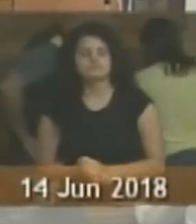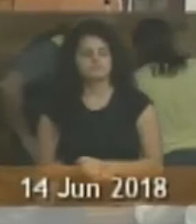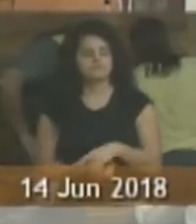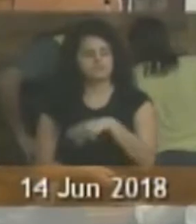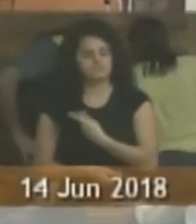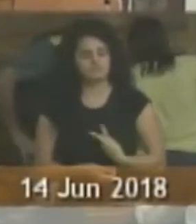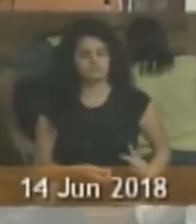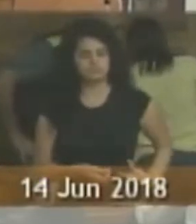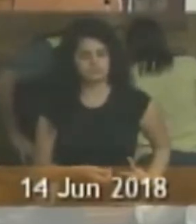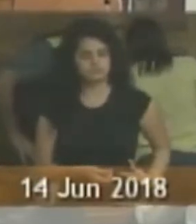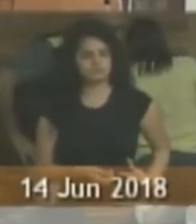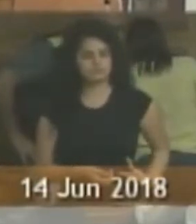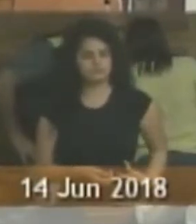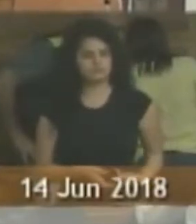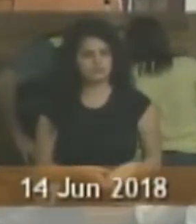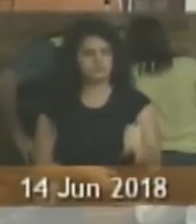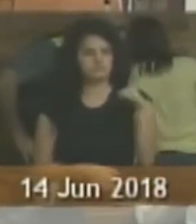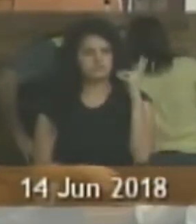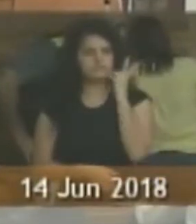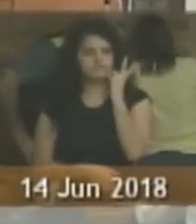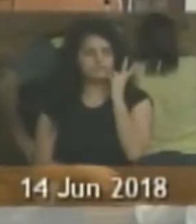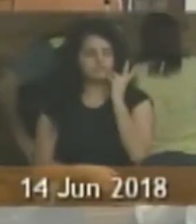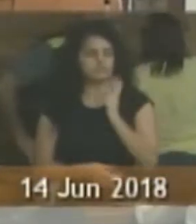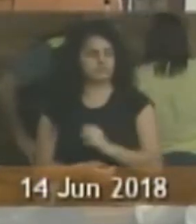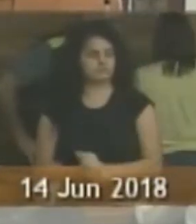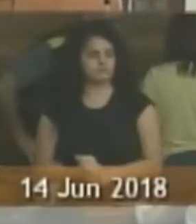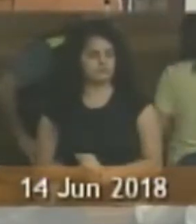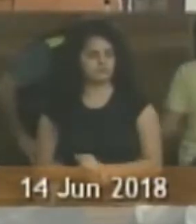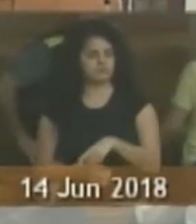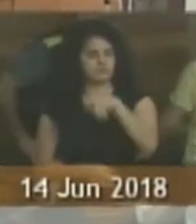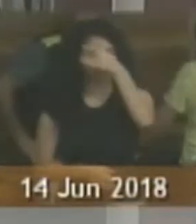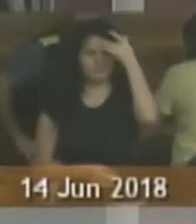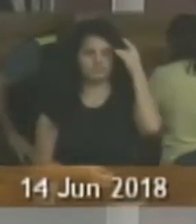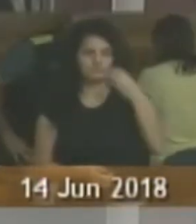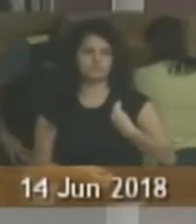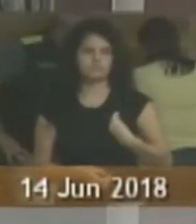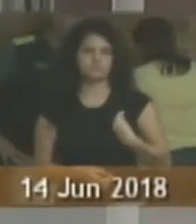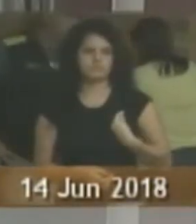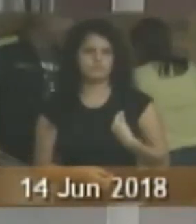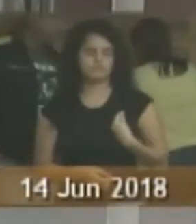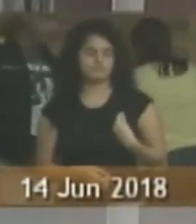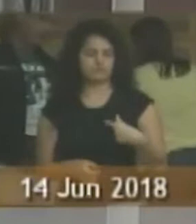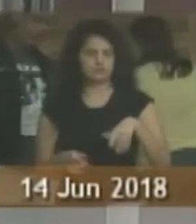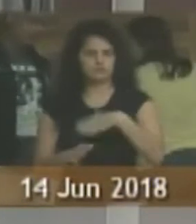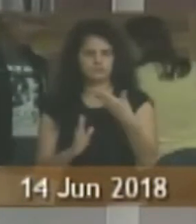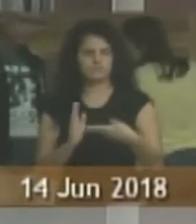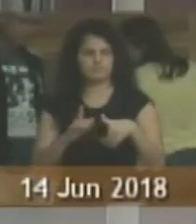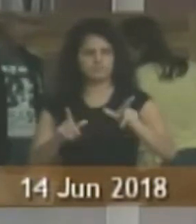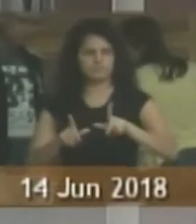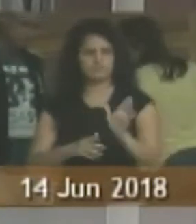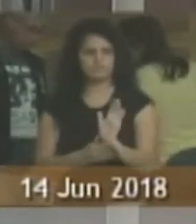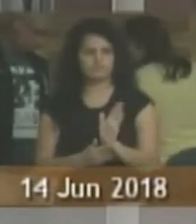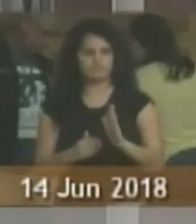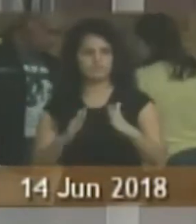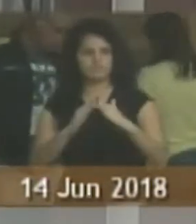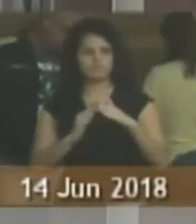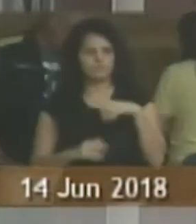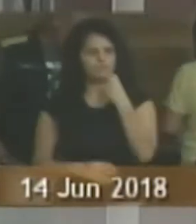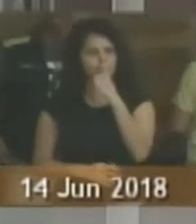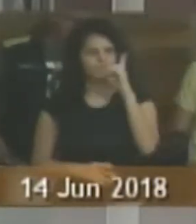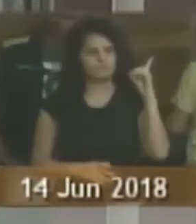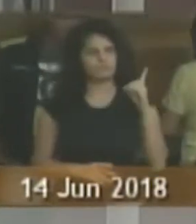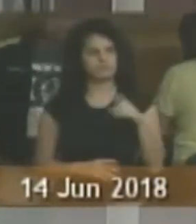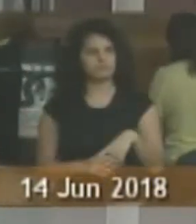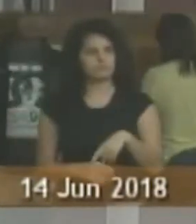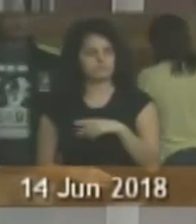Senhor presidente, vereadoras, vereadores, público presente e a todos que nos assistem em suas casas, bom dia. Bom, senhor